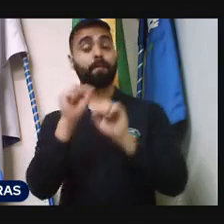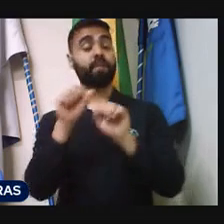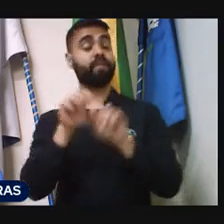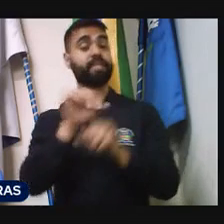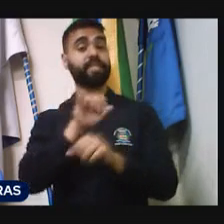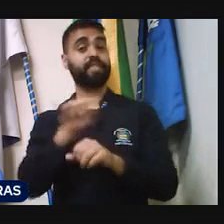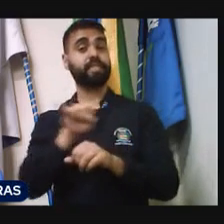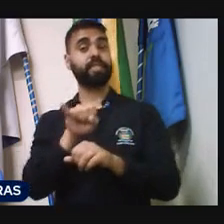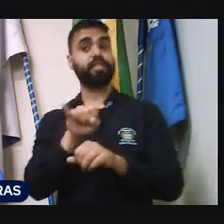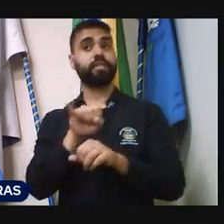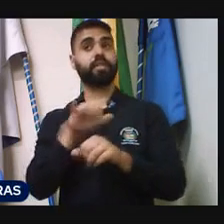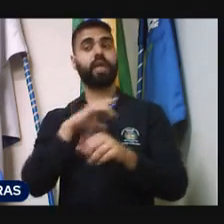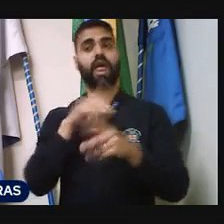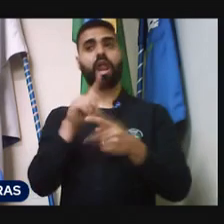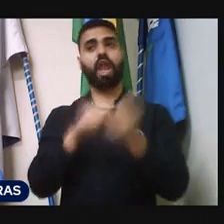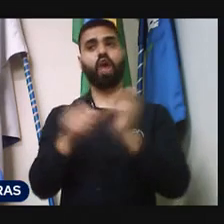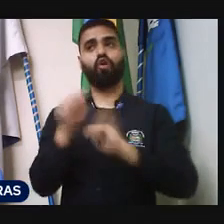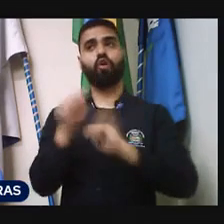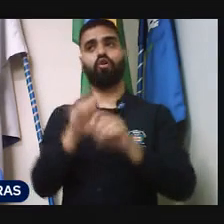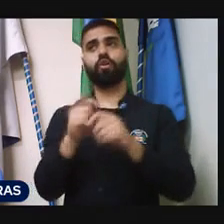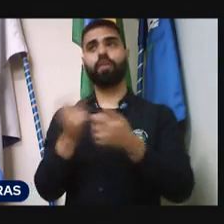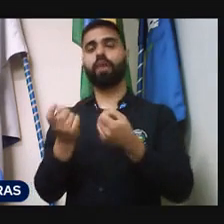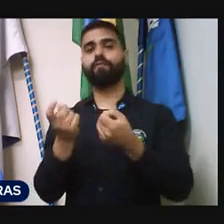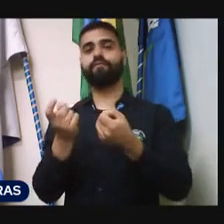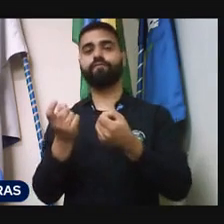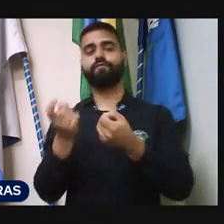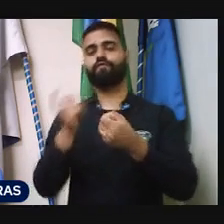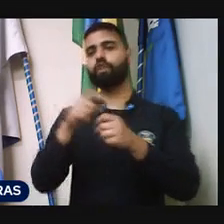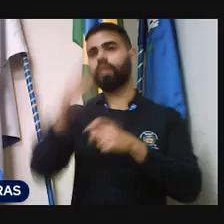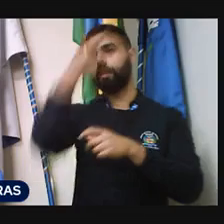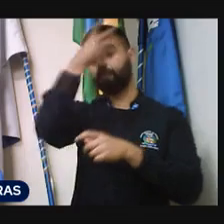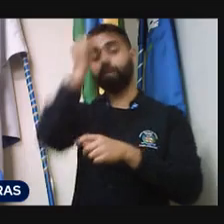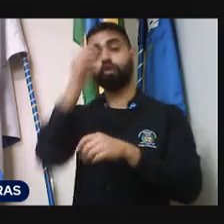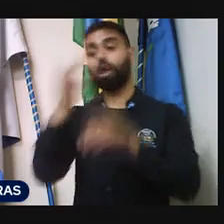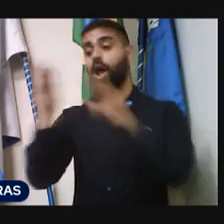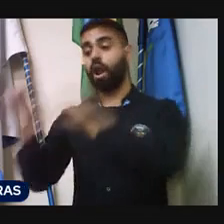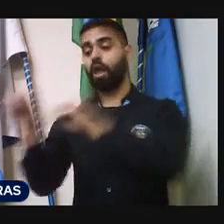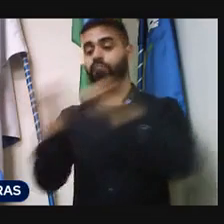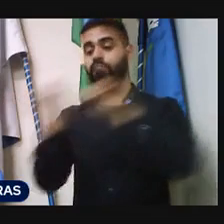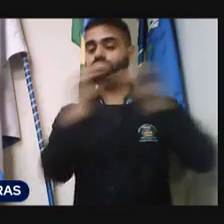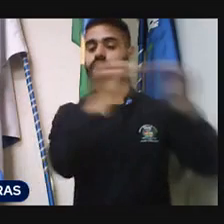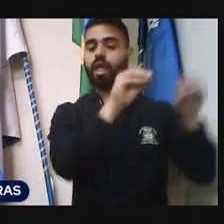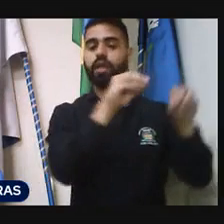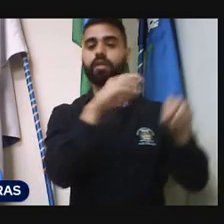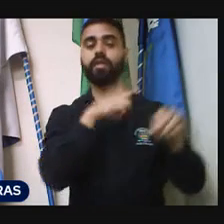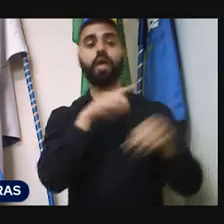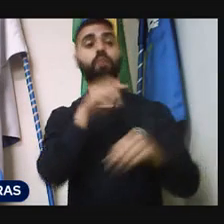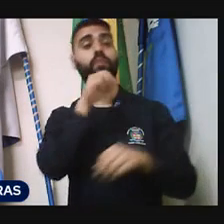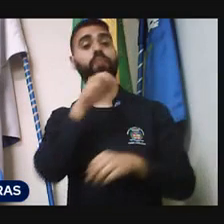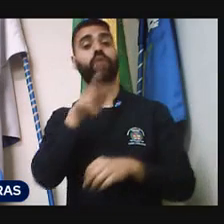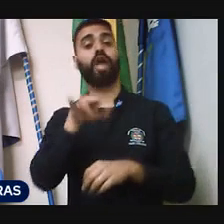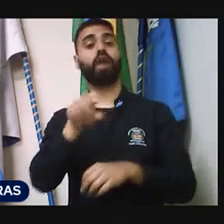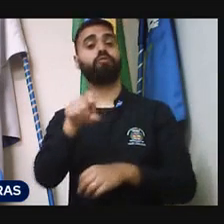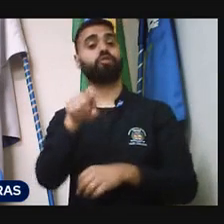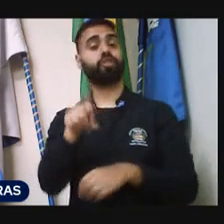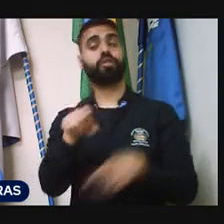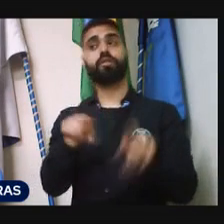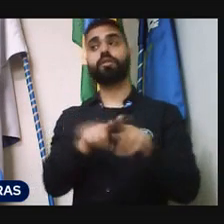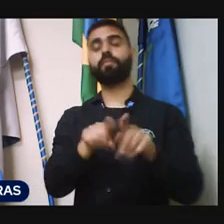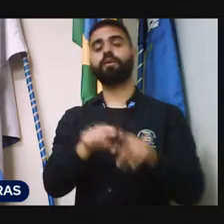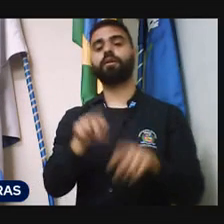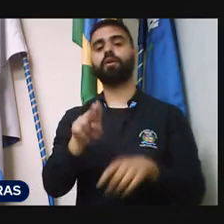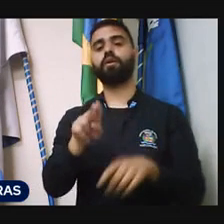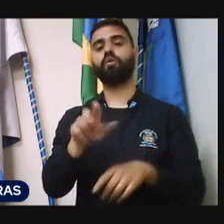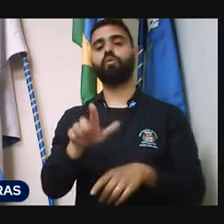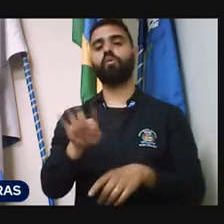porque na economia devolvida aos cofres públicos foi colocado lá um raio-x no aparelho de ultrassom